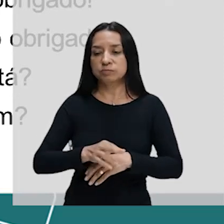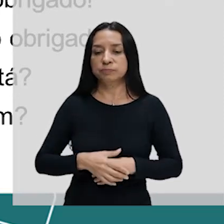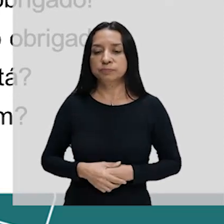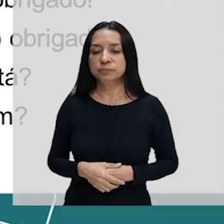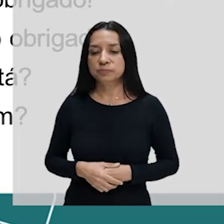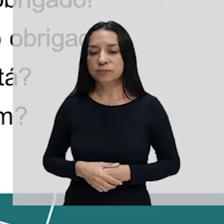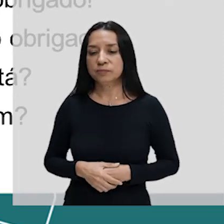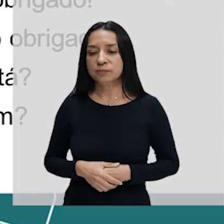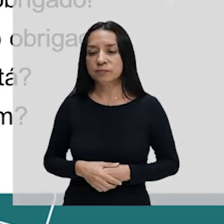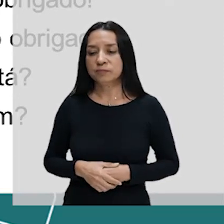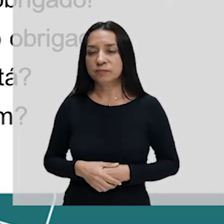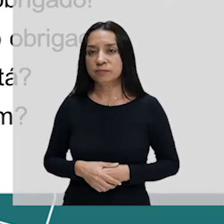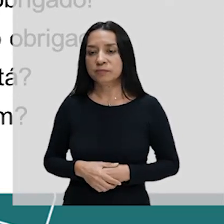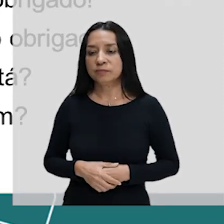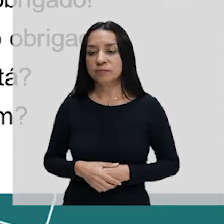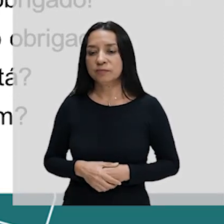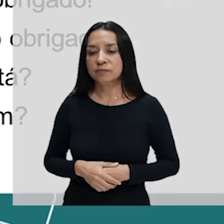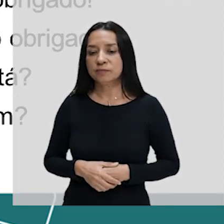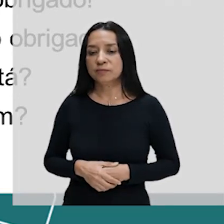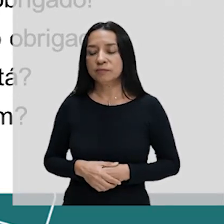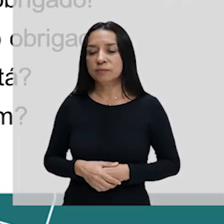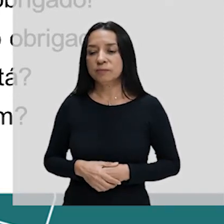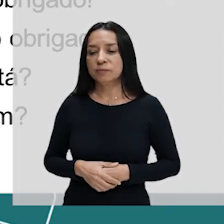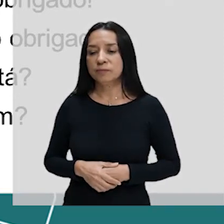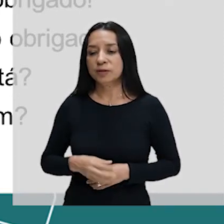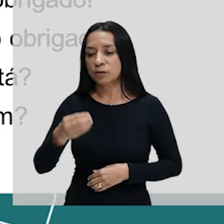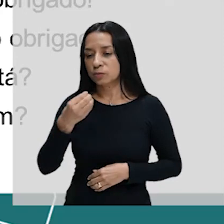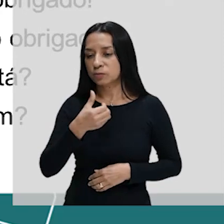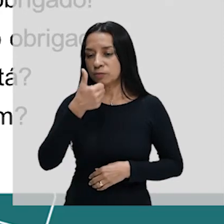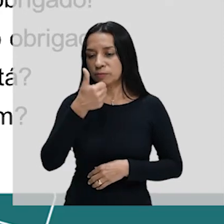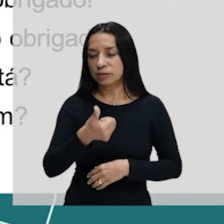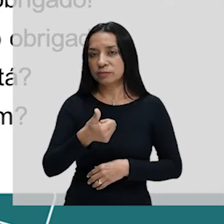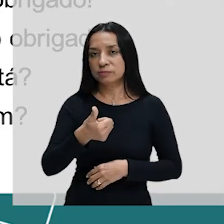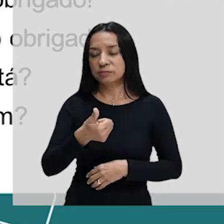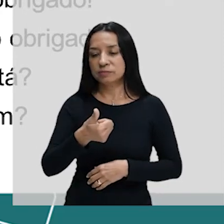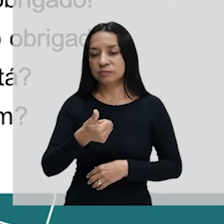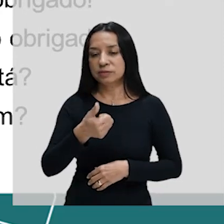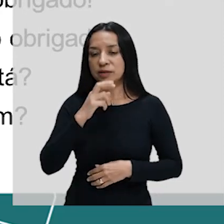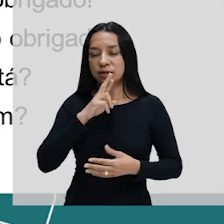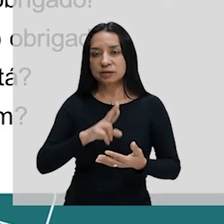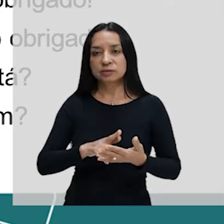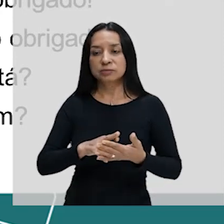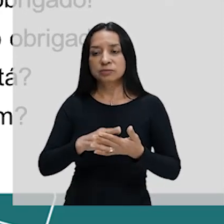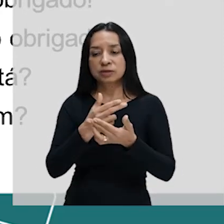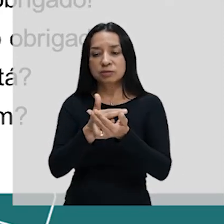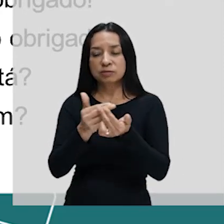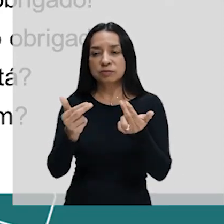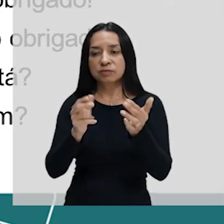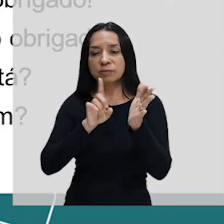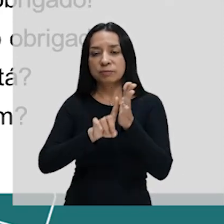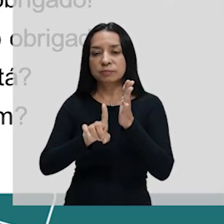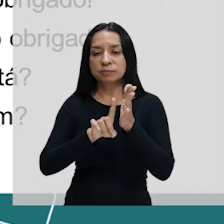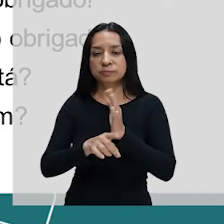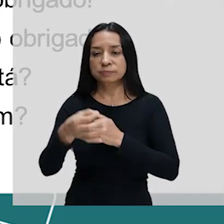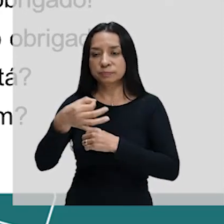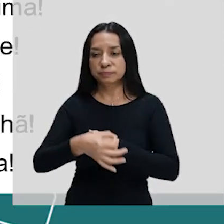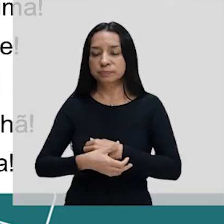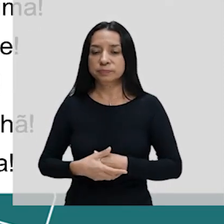certo? Que tal também é uma forma de se responder a algo que foi perguntado, tá certo?